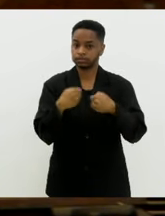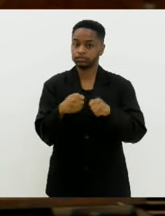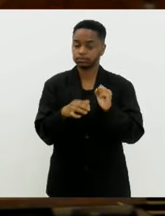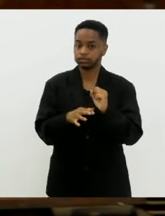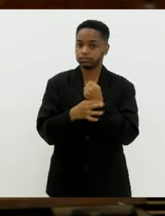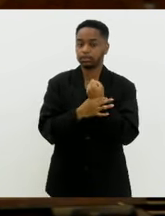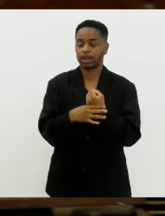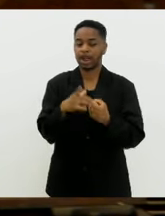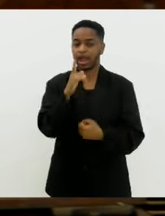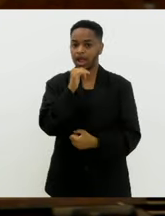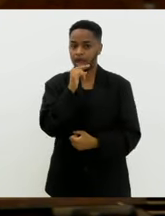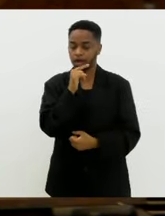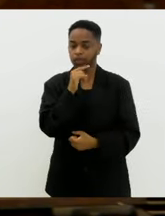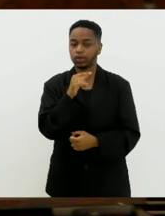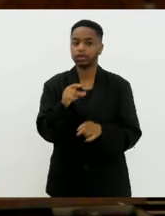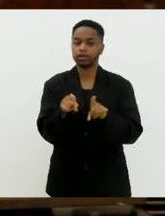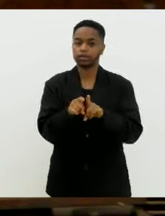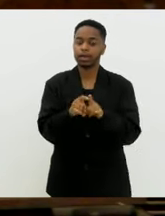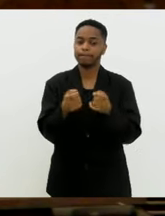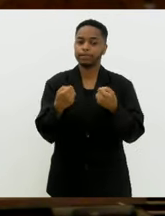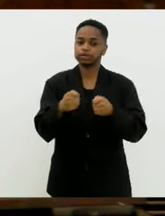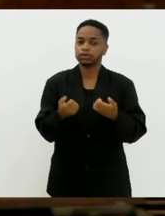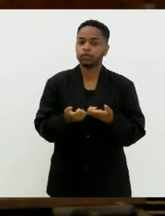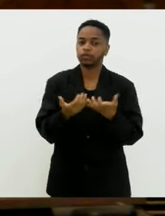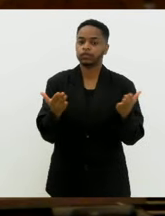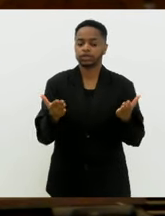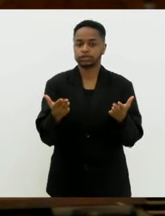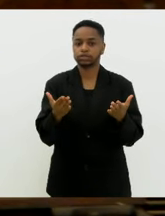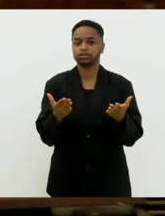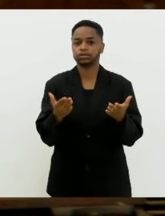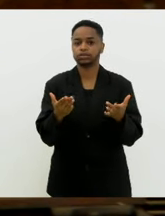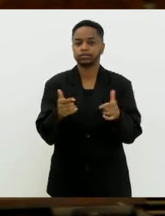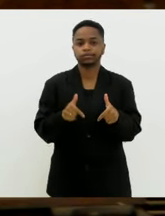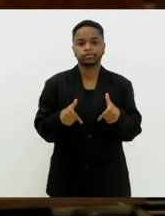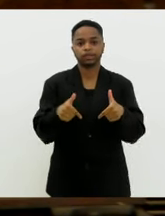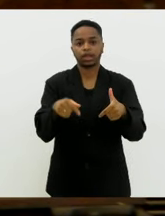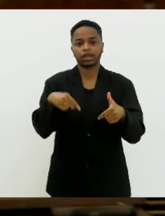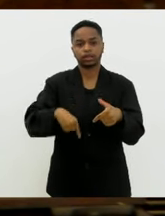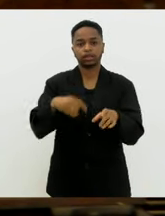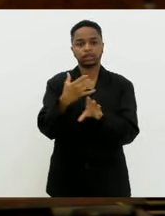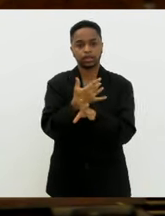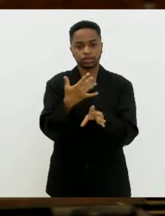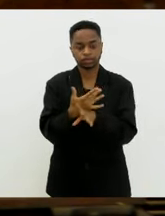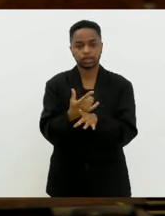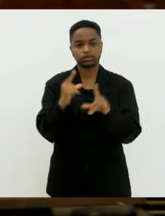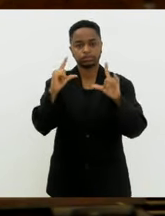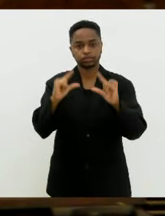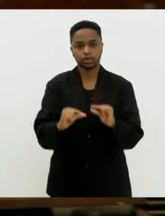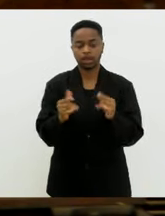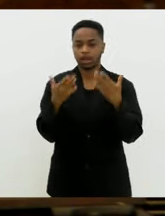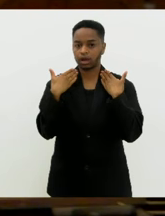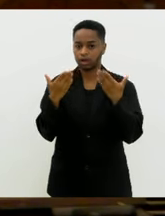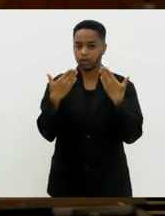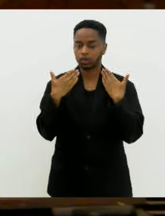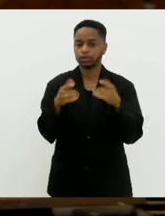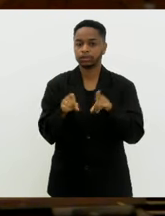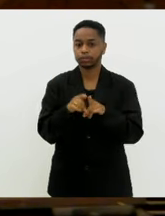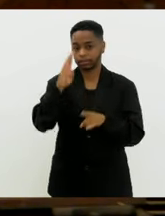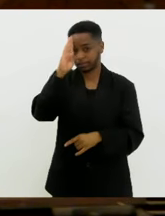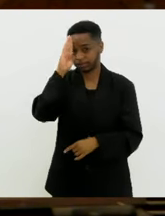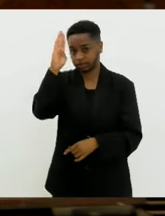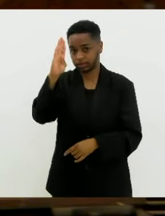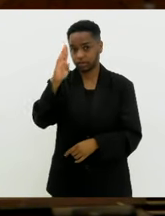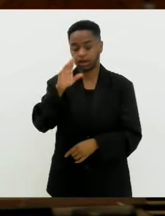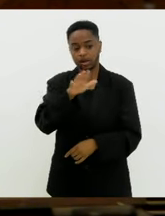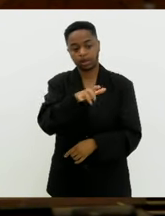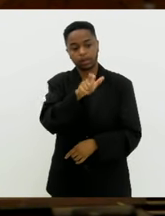água, precisamos garantir medidas na cidade que atenuem o calor, especialmente sobre aquelas